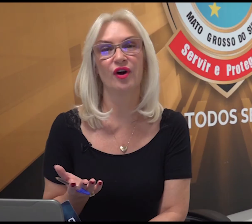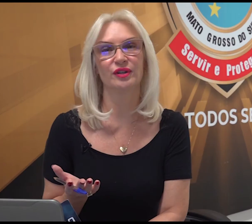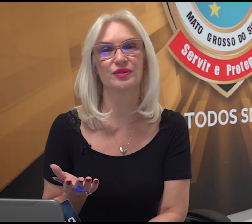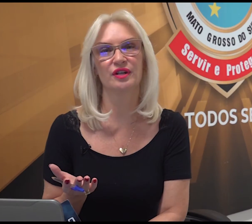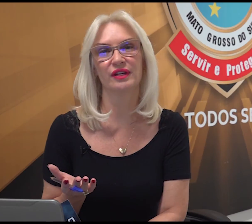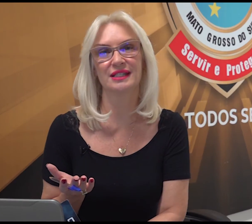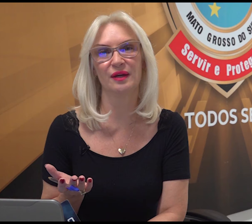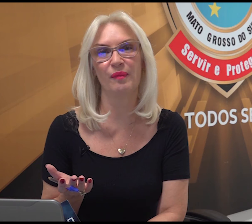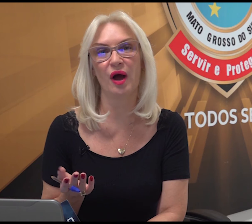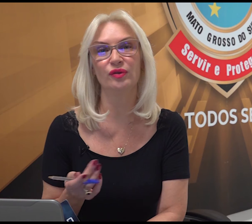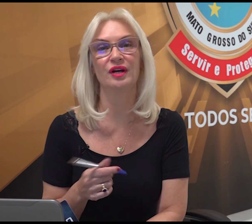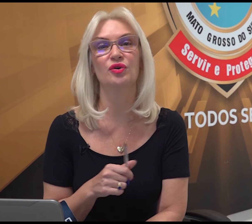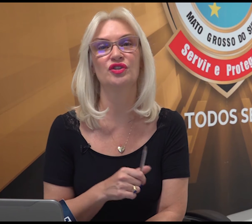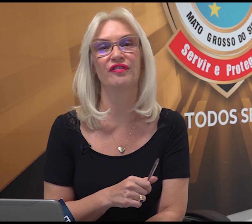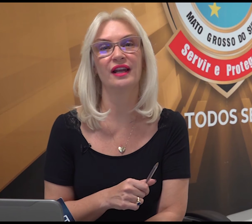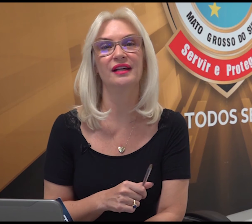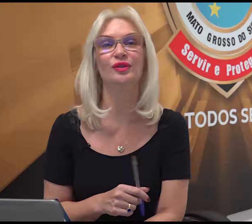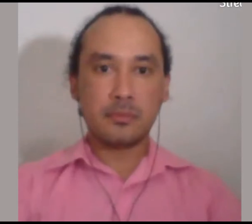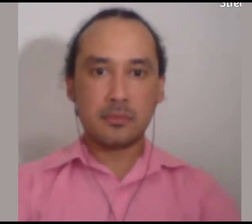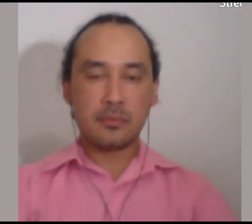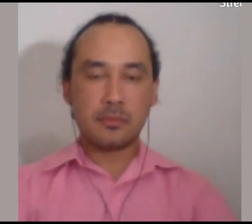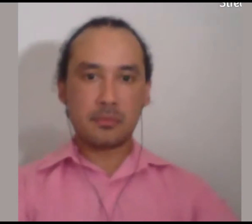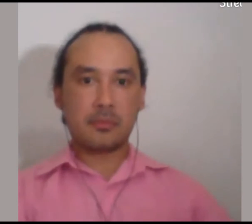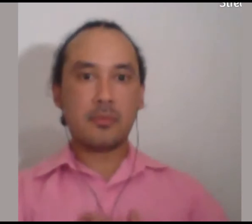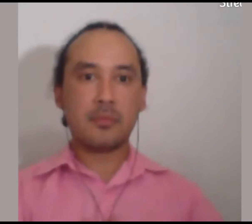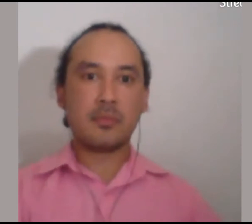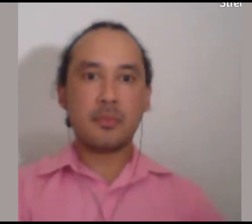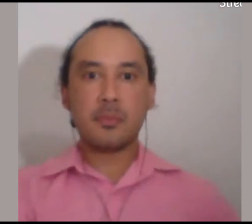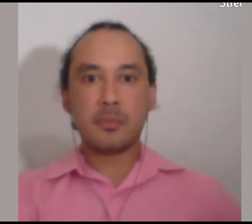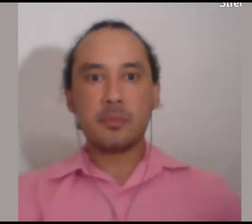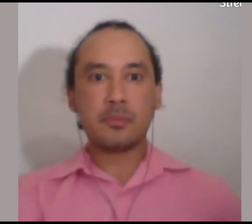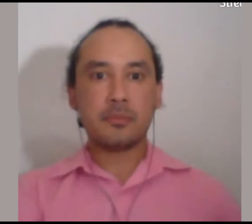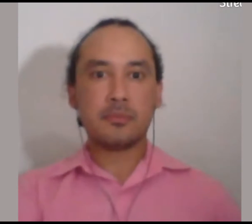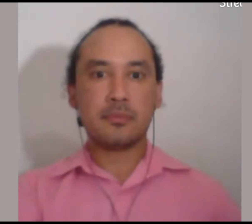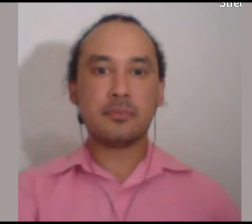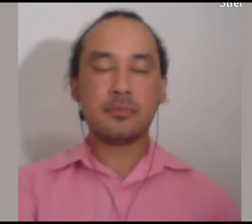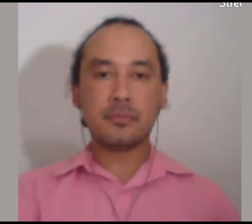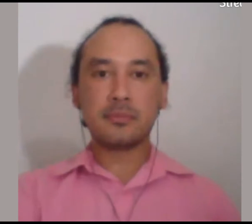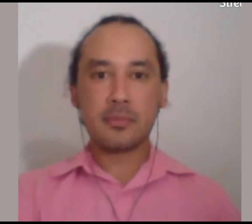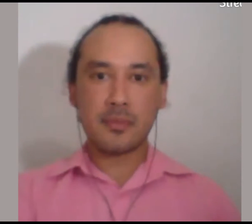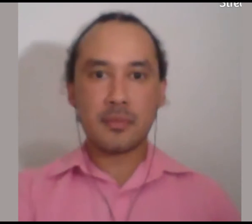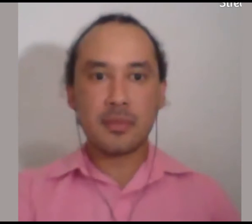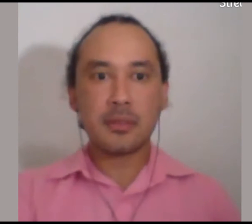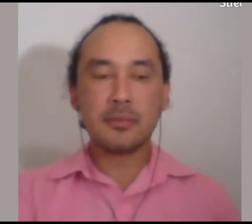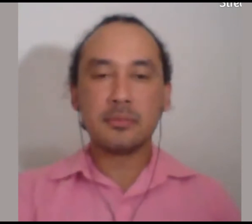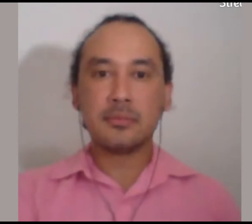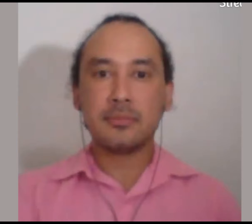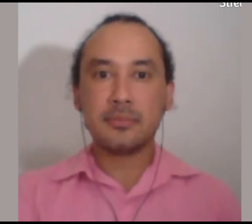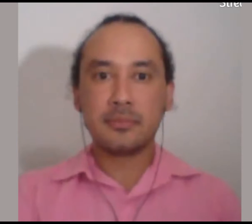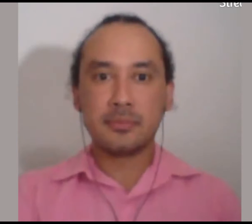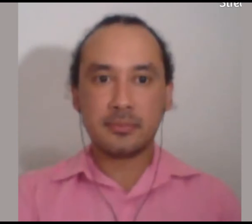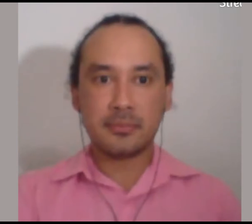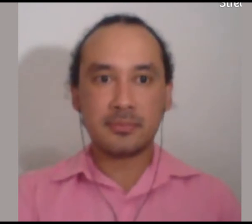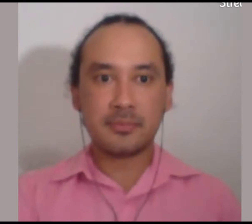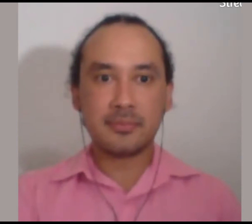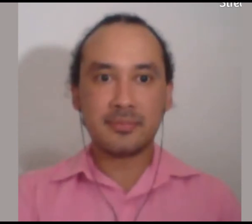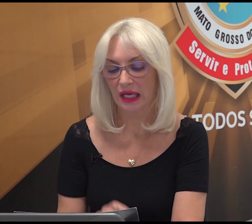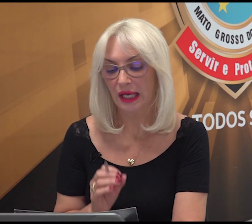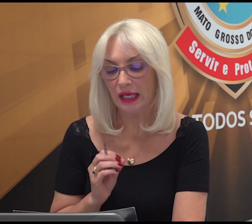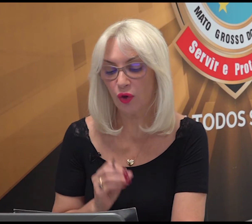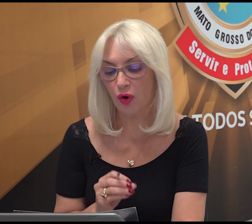De volta com Segurança em Pauta, hoje falando com o subsecretário de Políticas Públicas LGBT, Leonardo